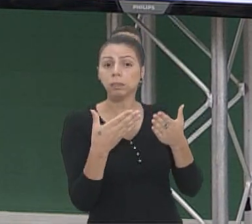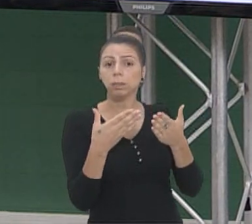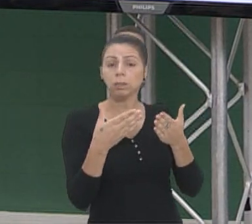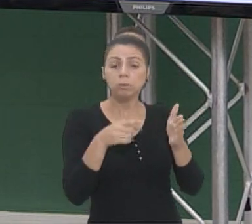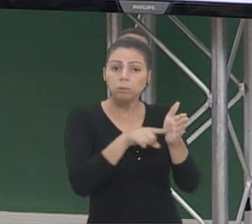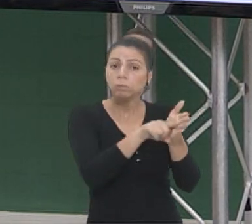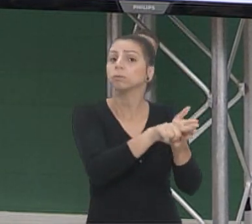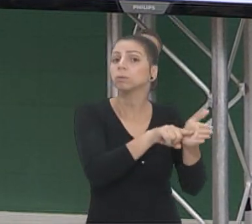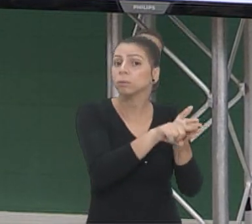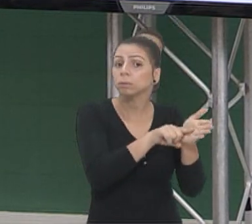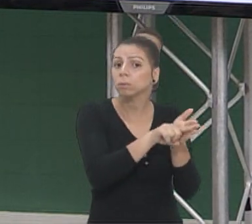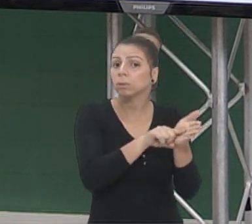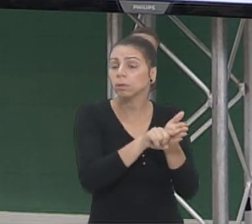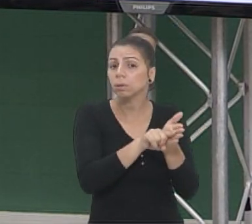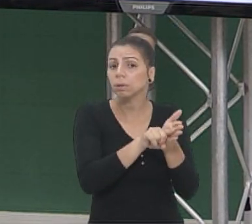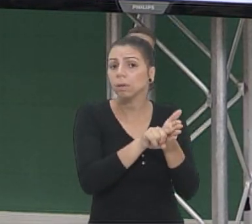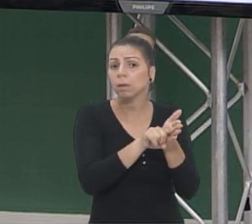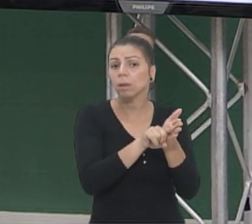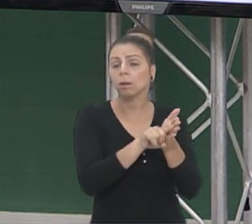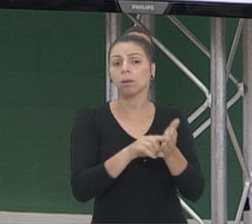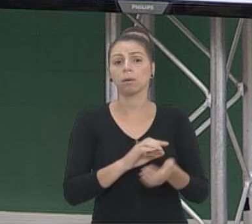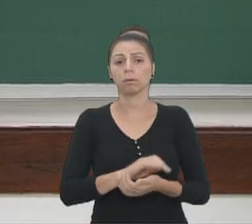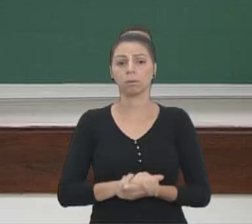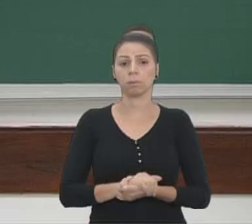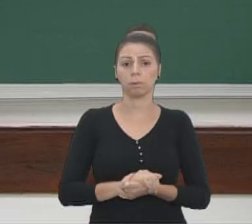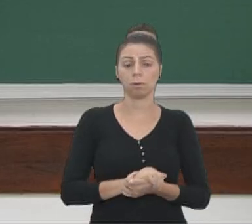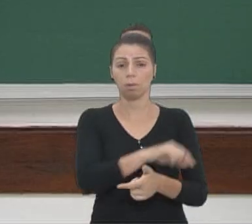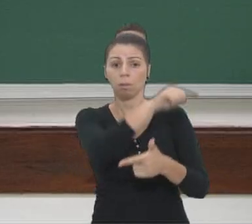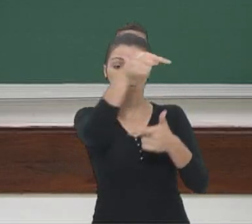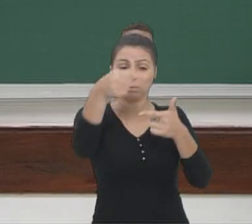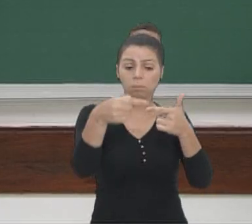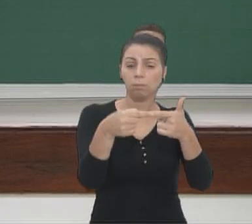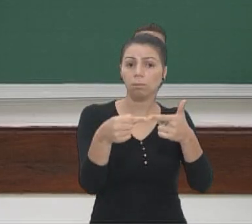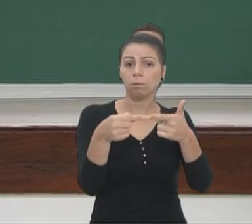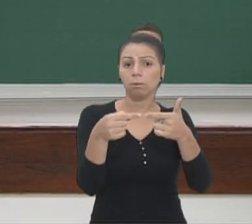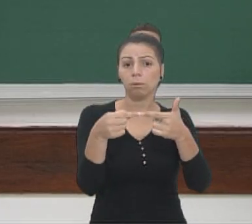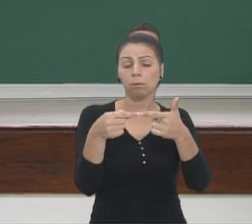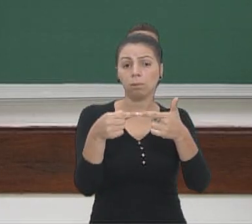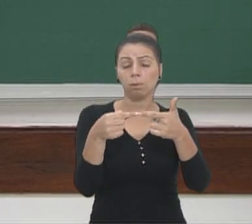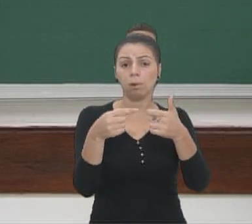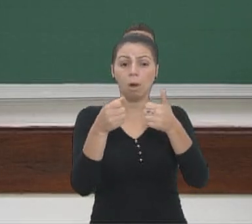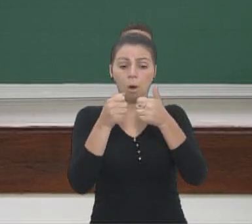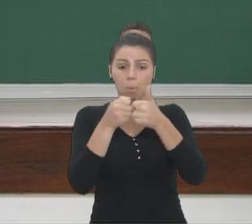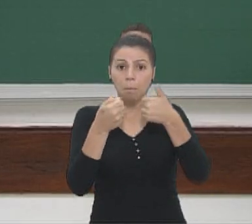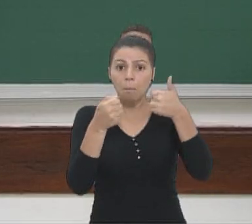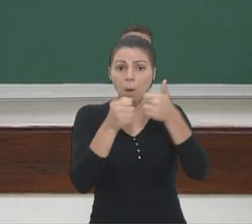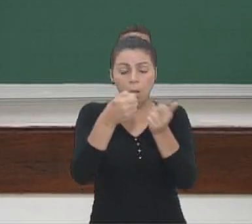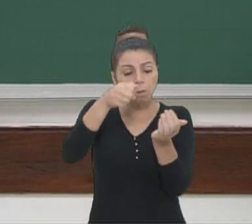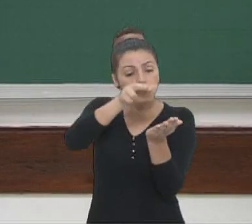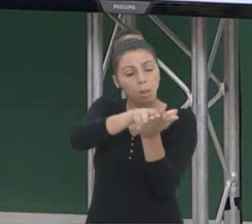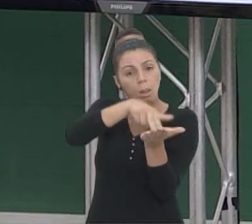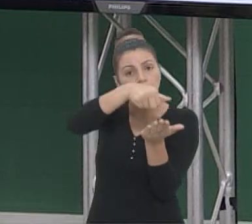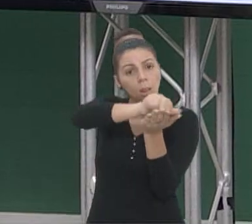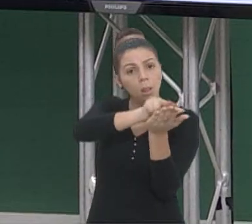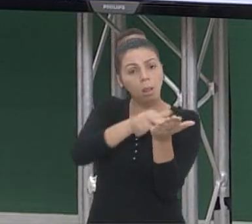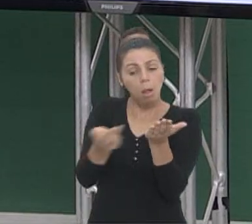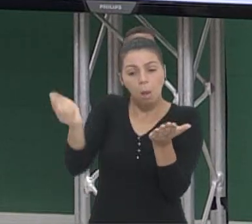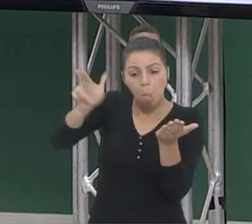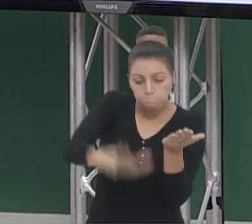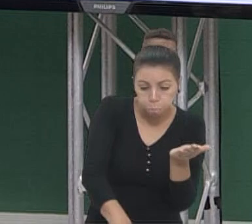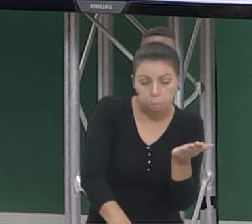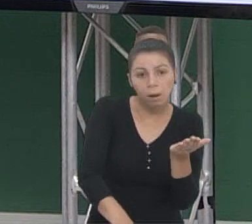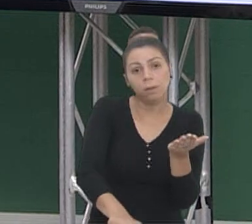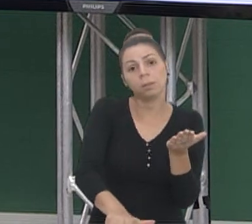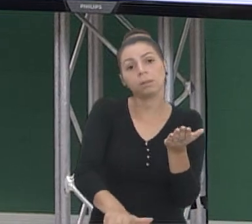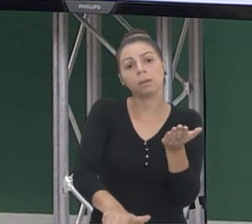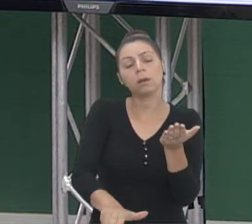vocês, a partir de um texto que eu trouxe, essa segunda lei. O pão sempre cai com o lado da manteiga para baixo. E aí a gente vai